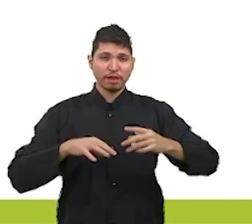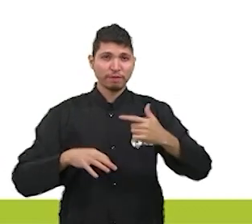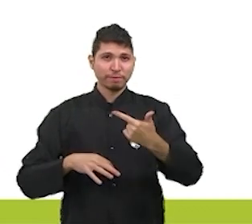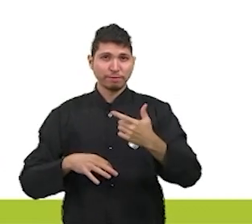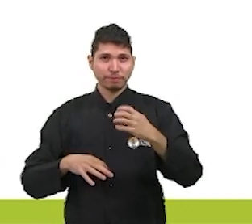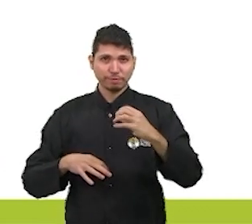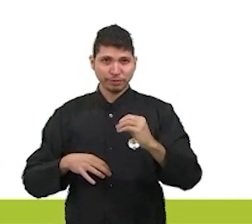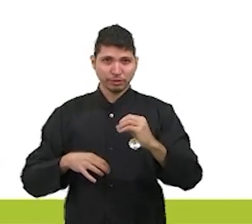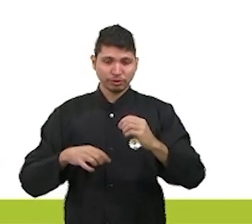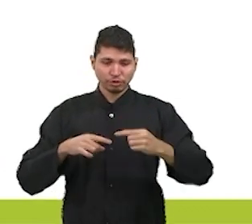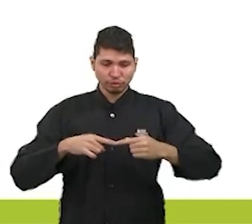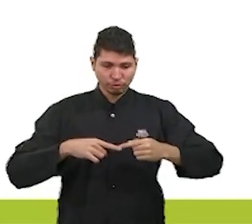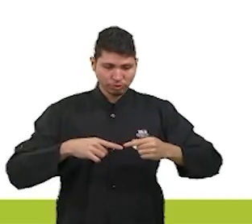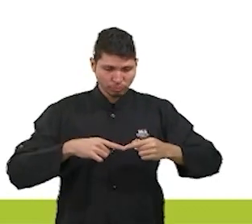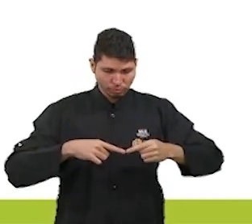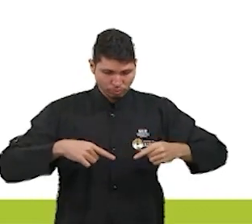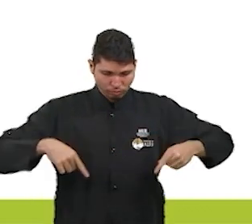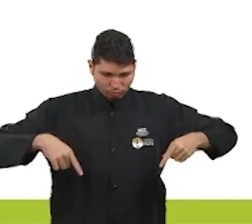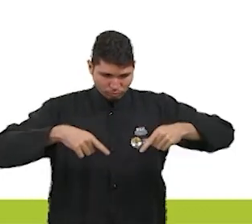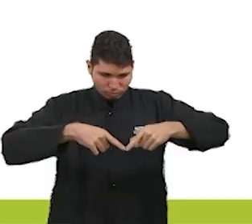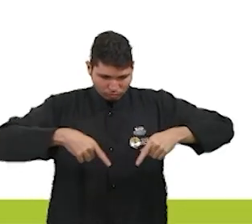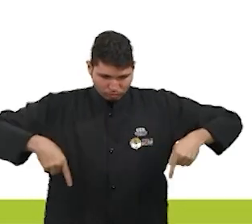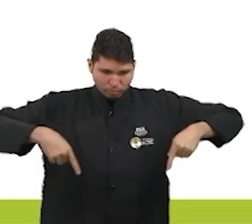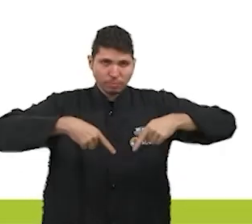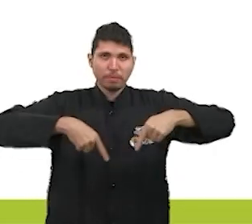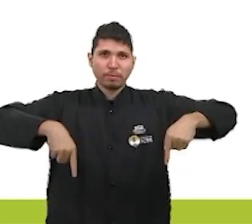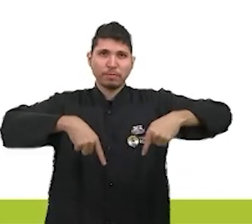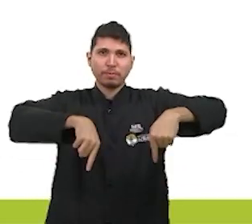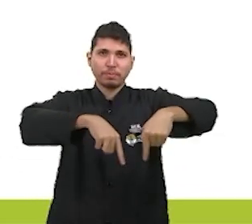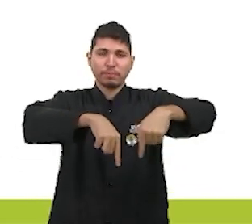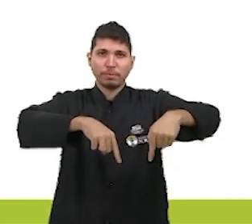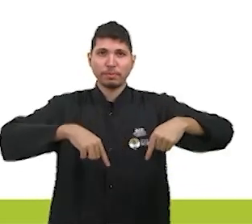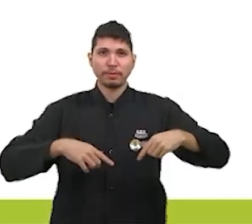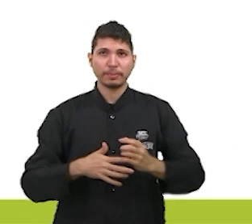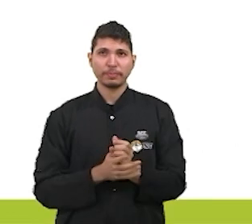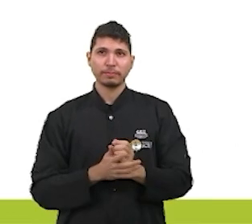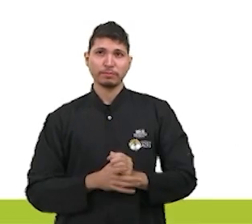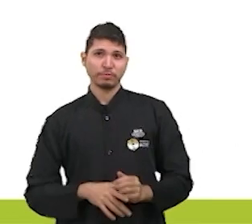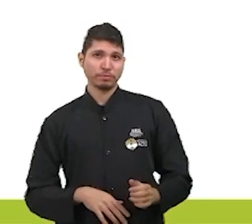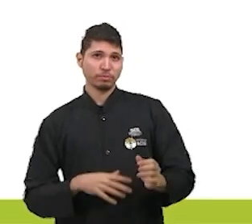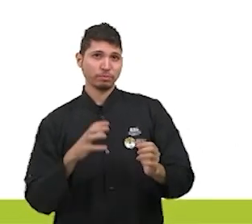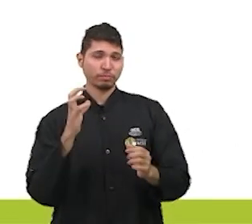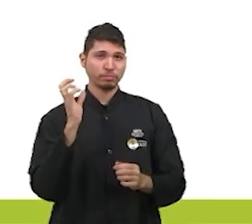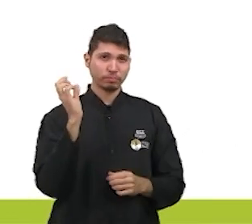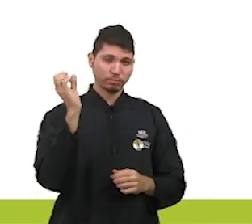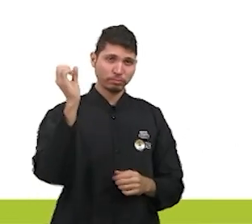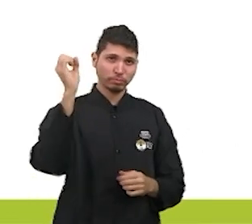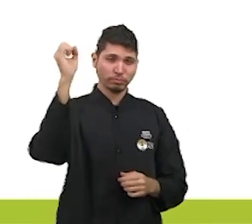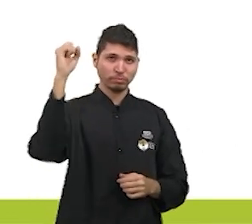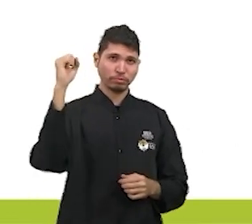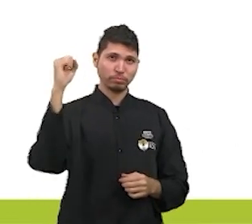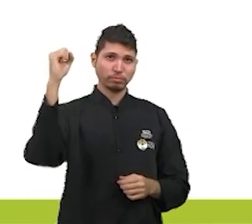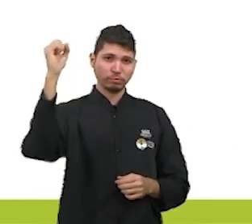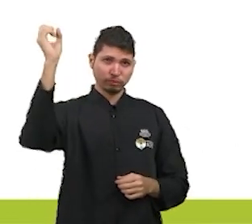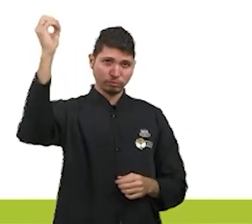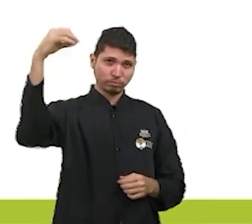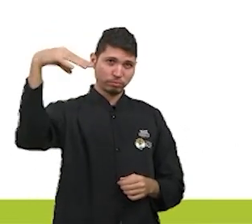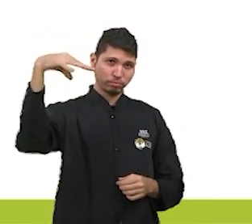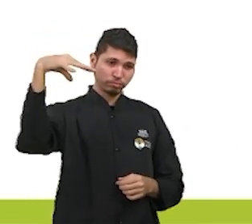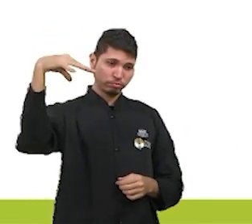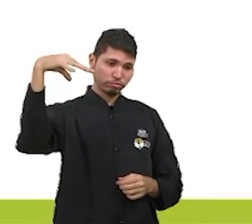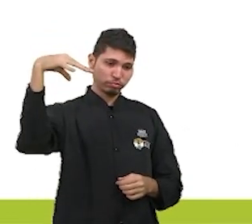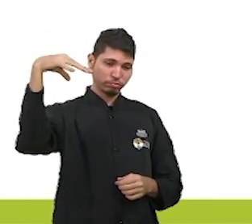iguais. Ok, informação relevante também. O poste está fixado no ponto C, centro da circunferência,